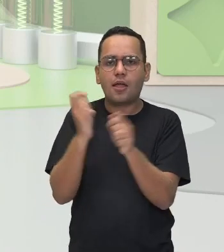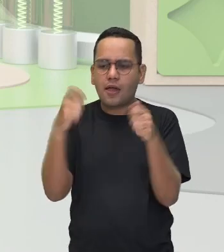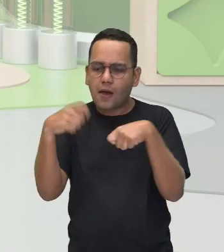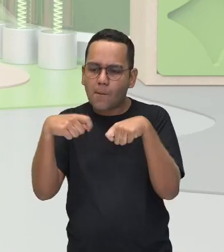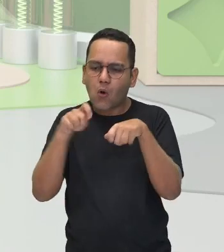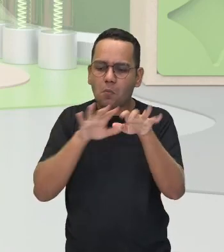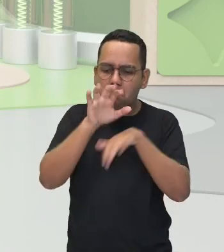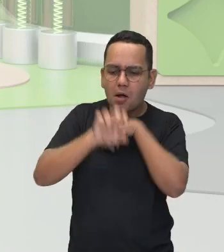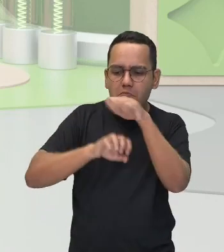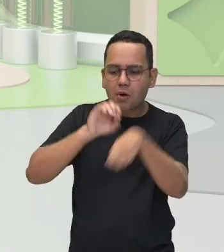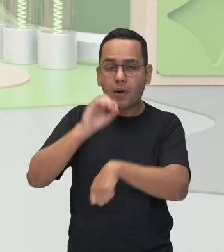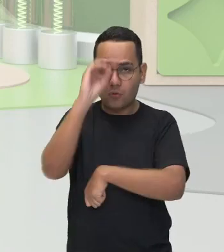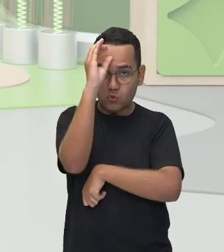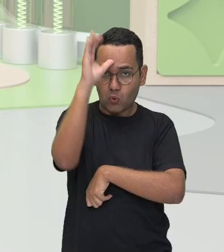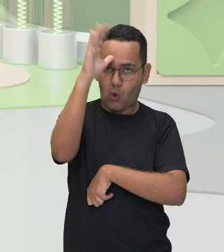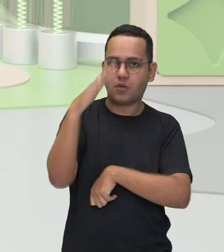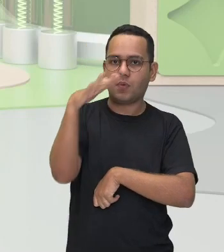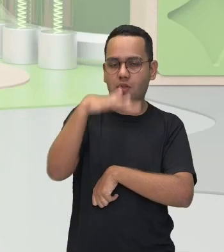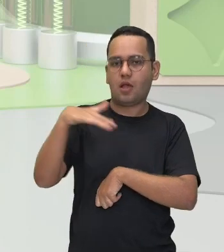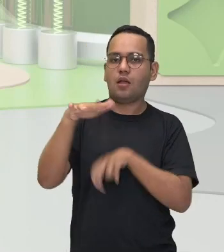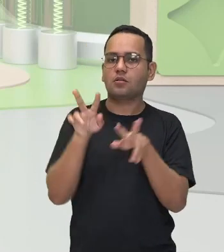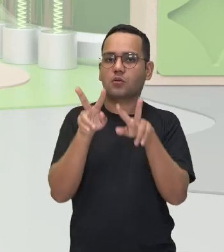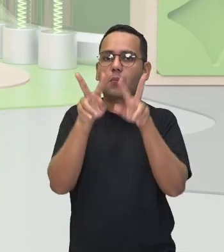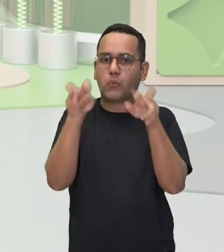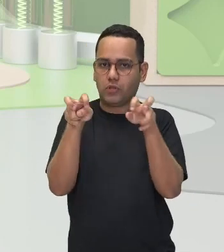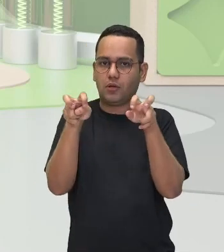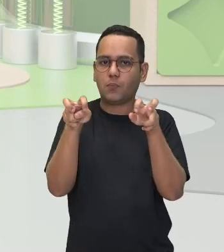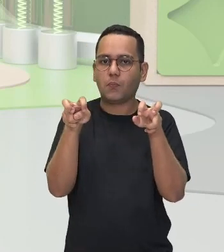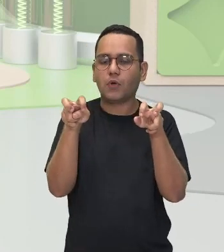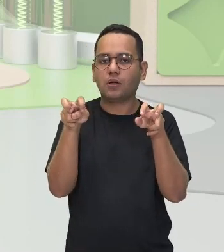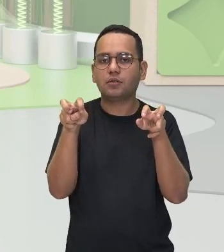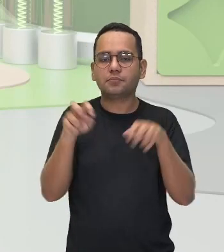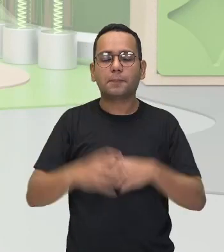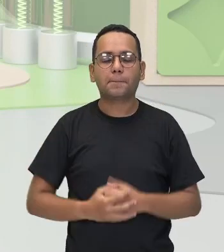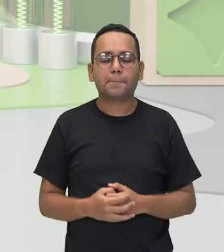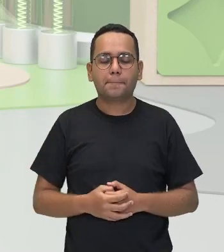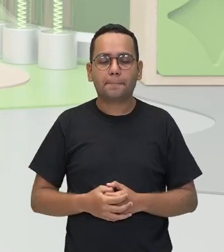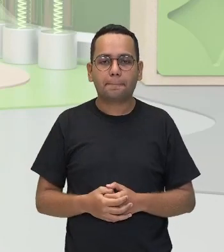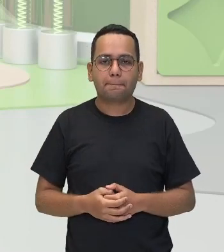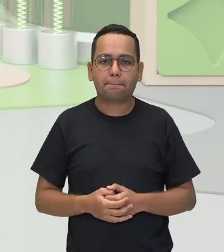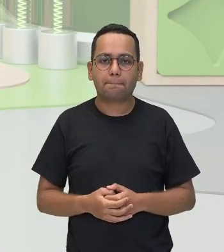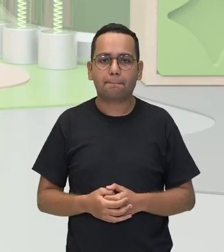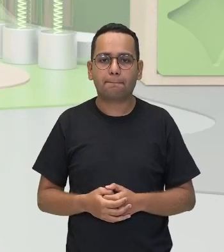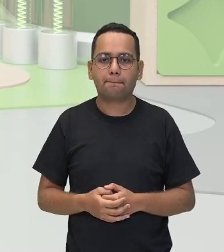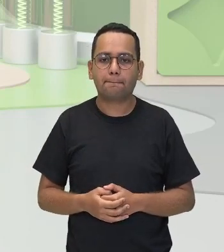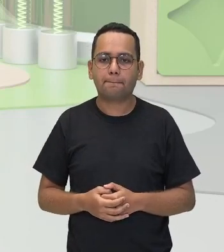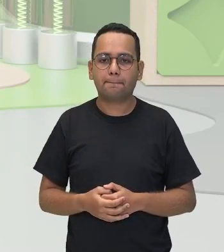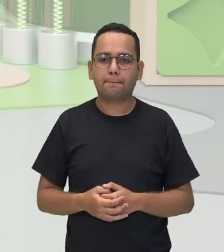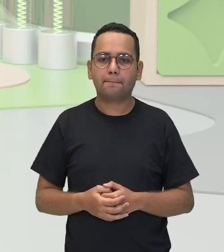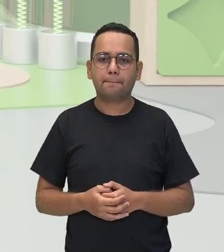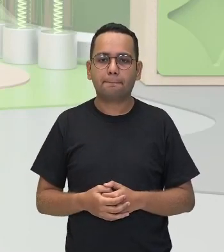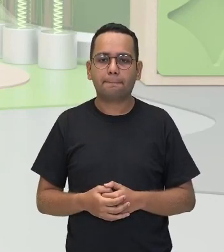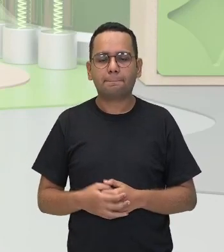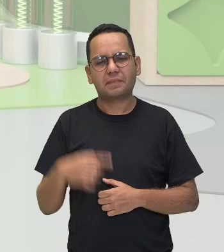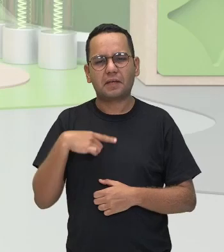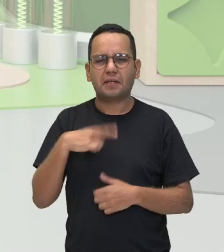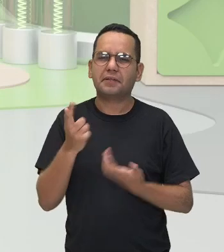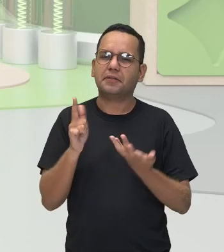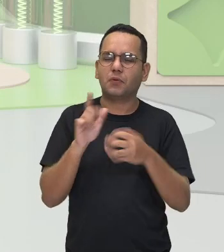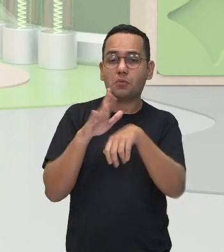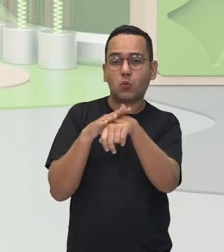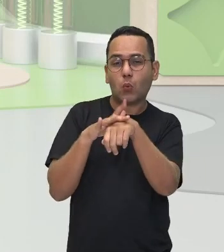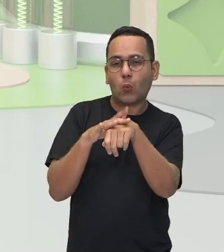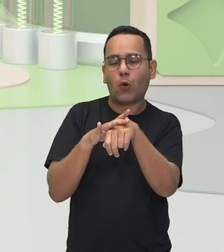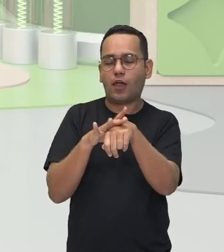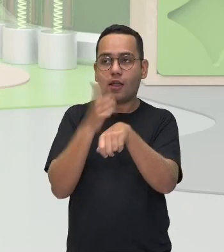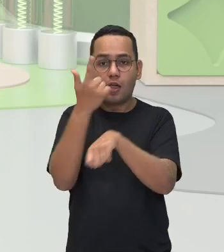mais sobre essa grande causa, né, de doenças na população em vários países do